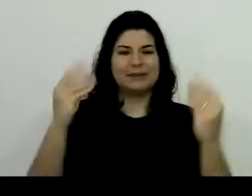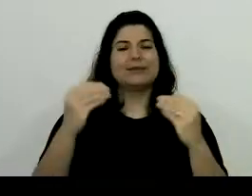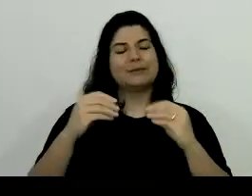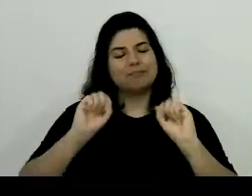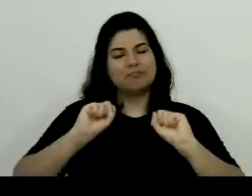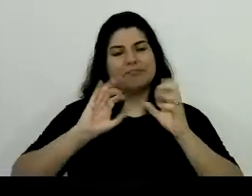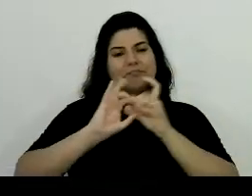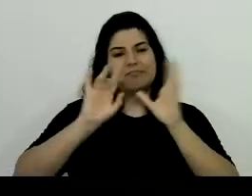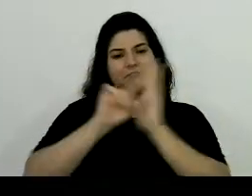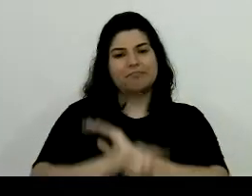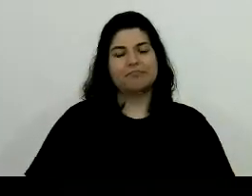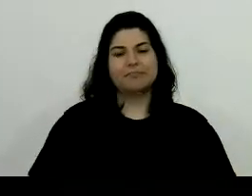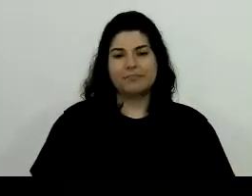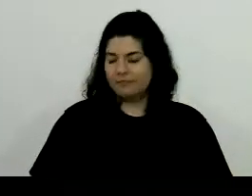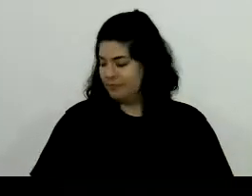disposição.